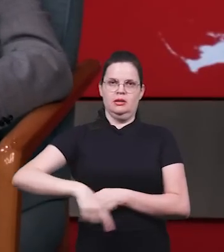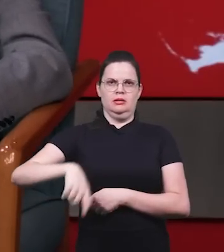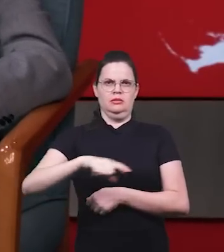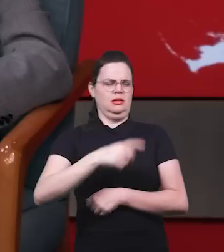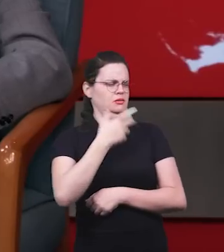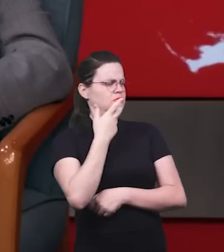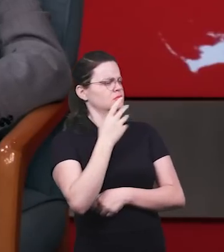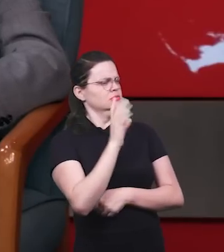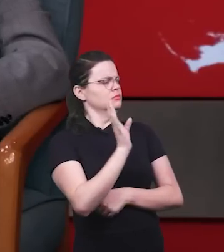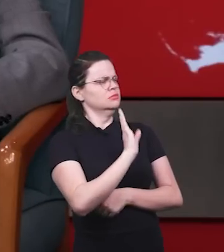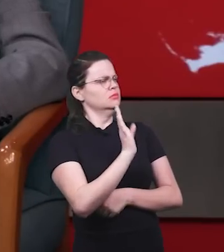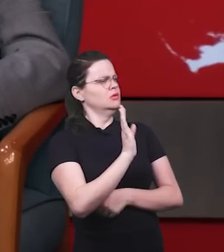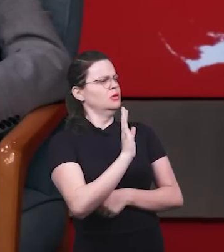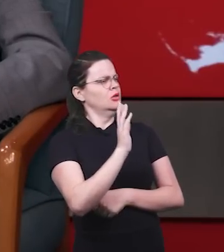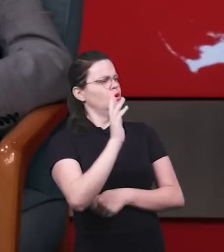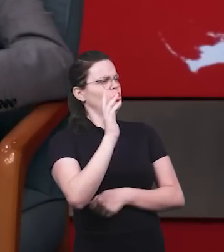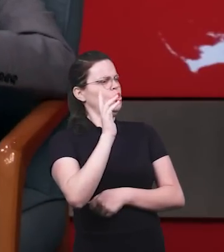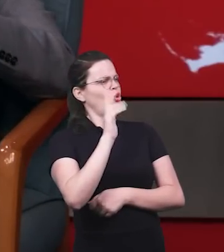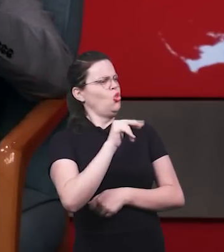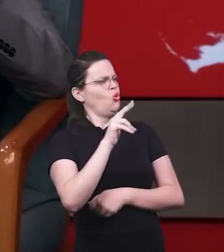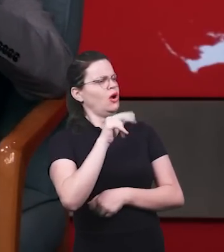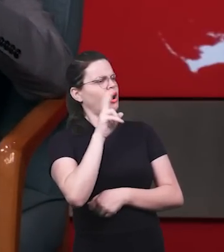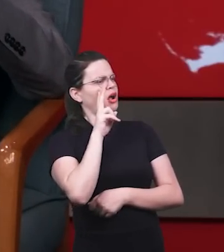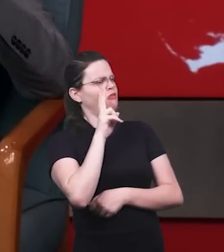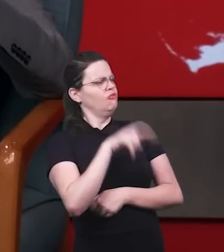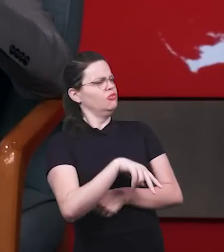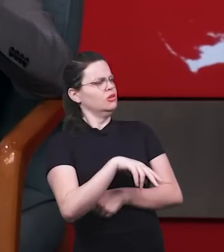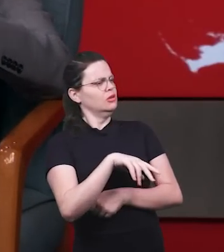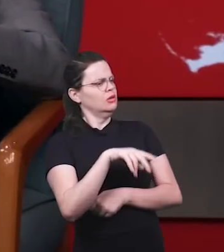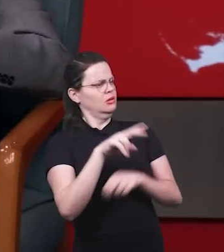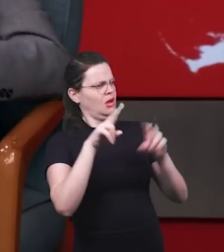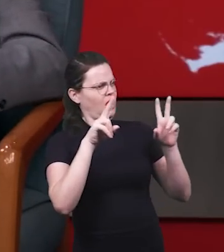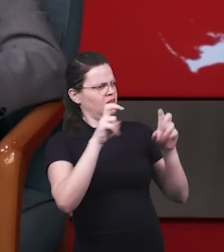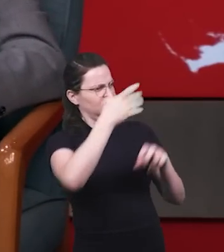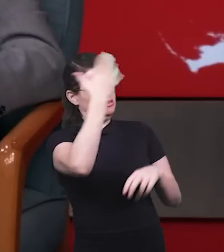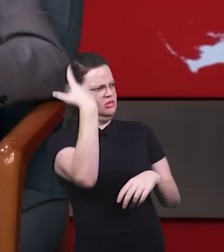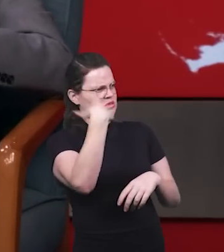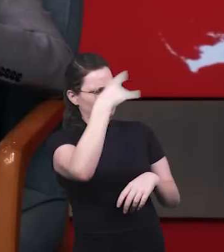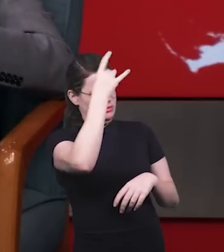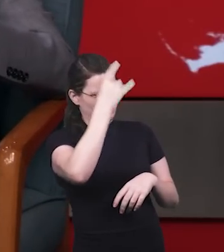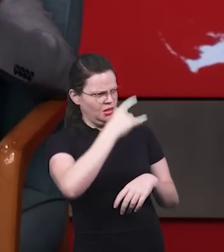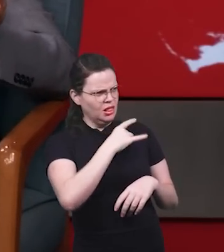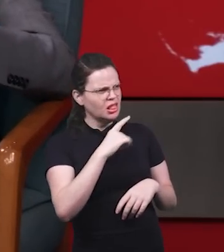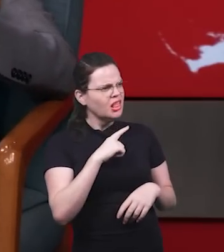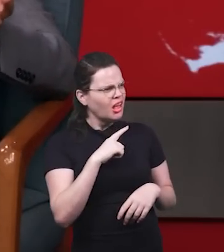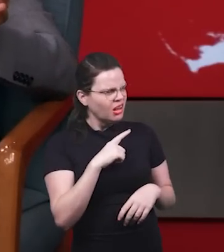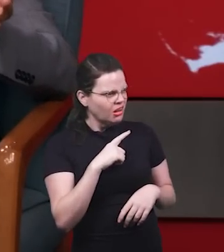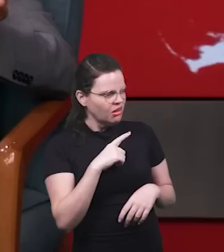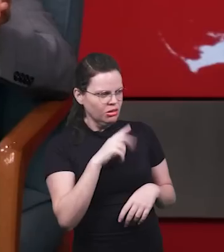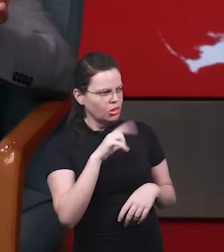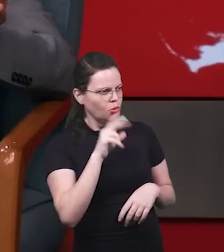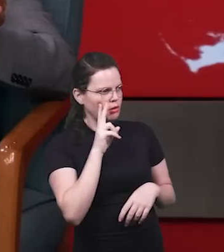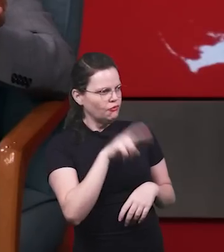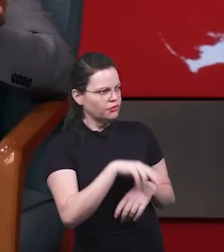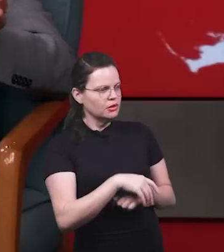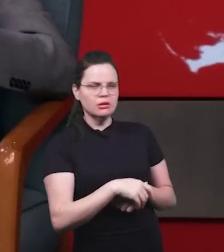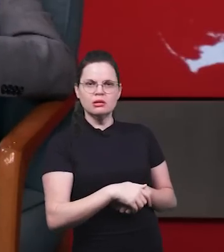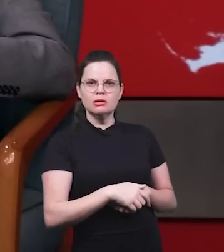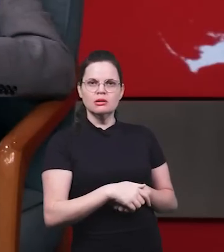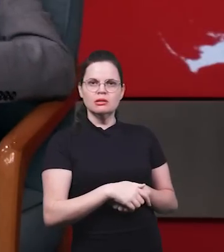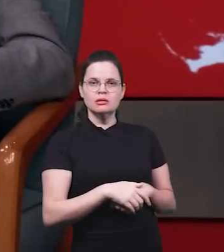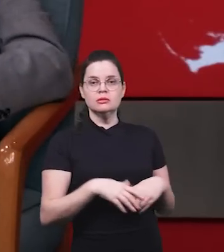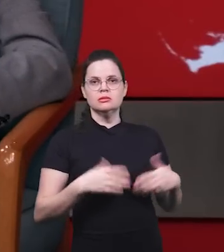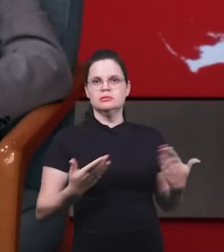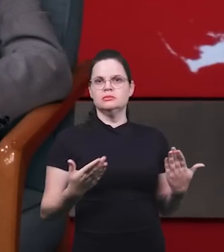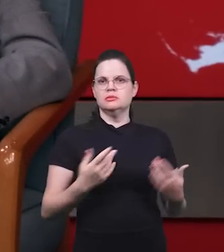E aqueles irmãos disseram: não, nós nunca ouvimos falar que haja batismo com o Espírito Santo.